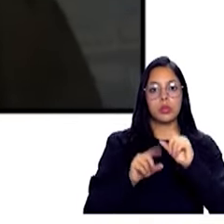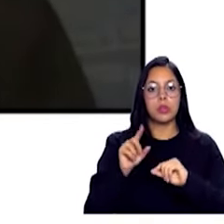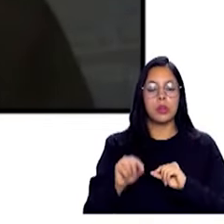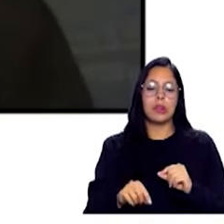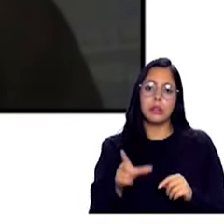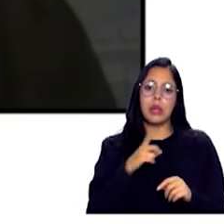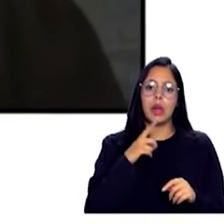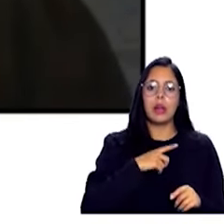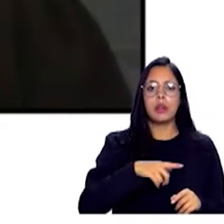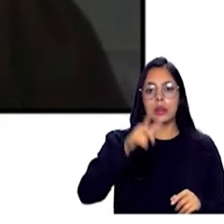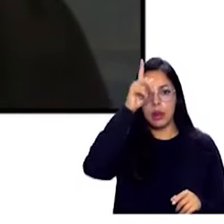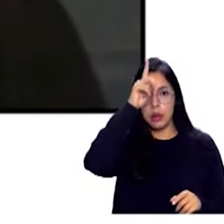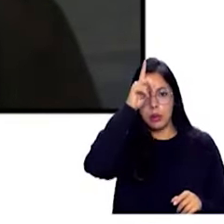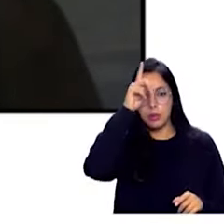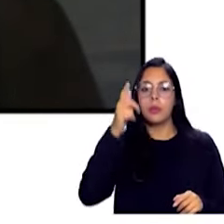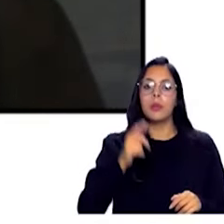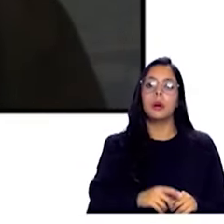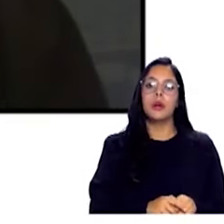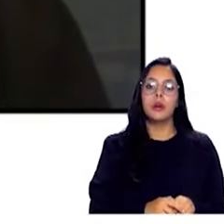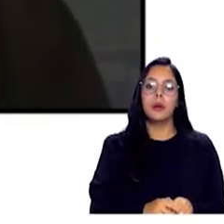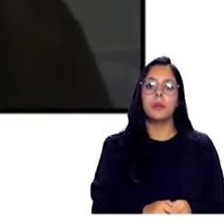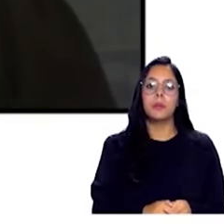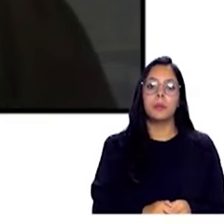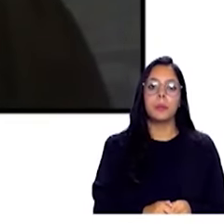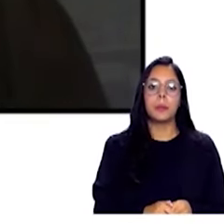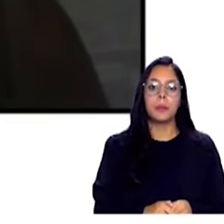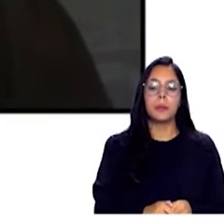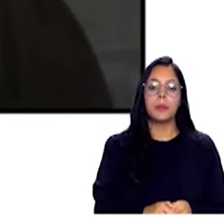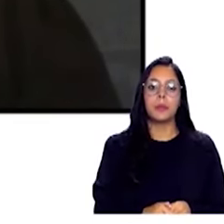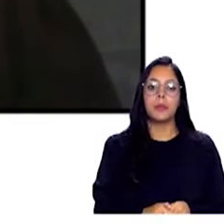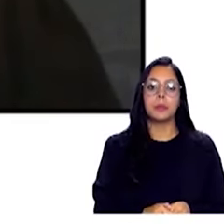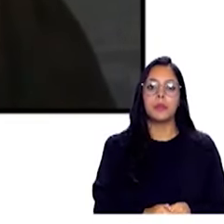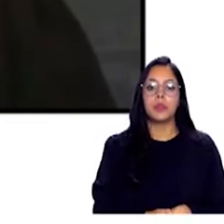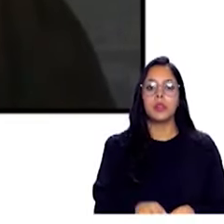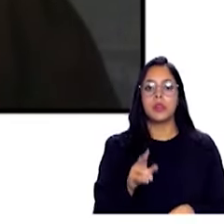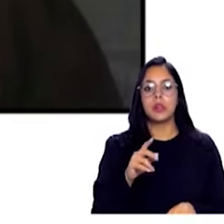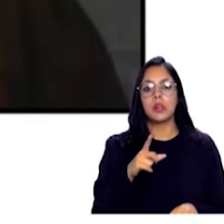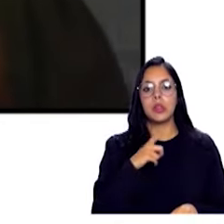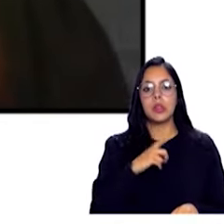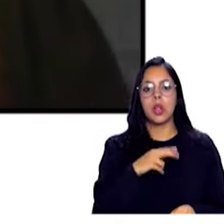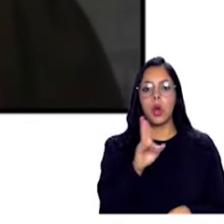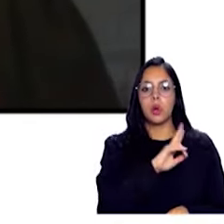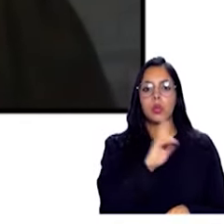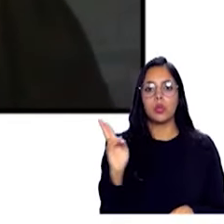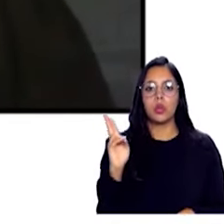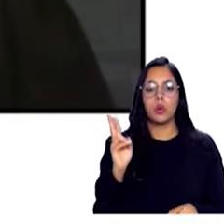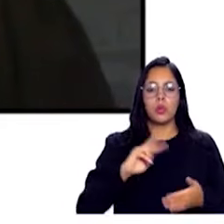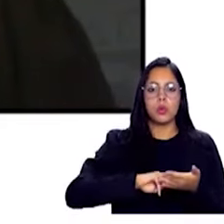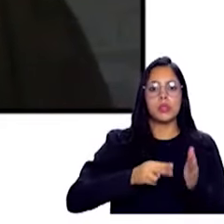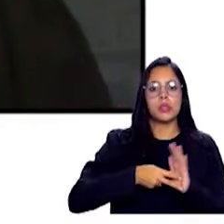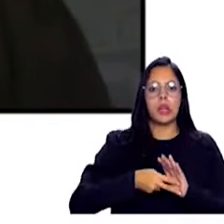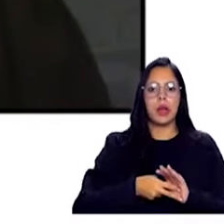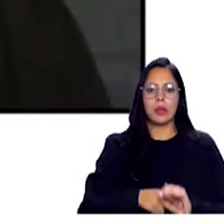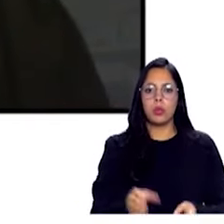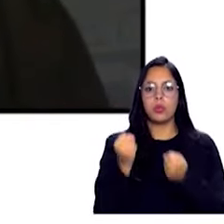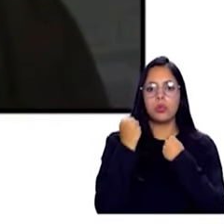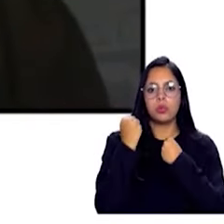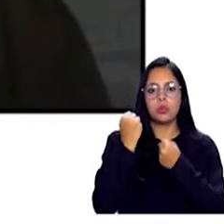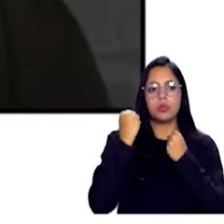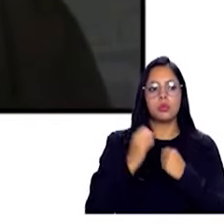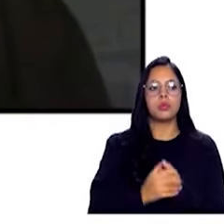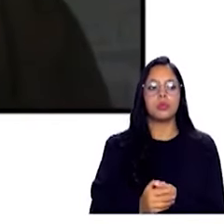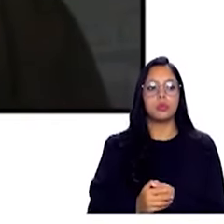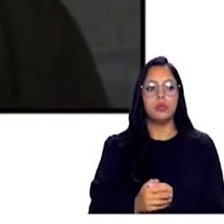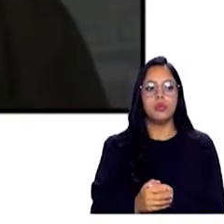né Gun hiber deyon é o esse filtro cujo nome é bem expressivo a significação fundamental da questão a